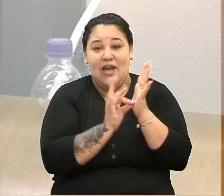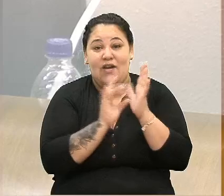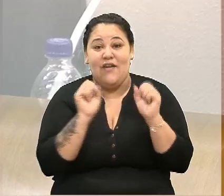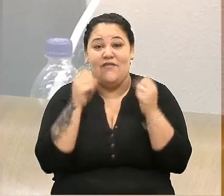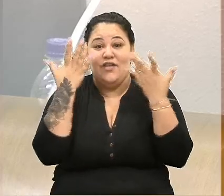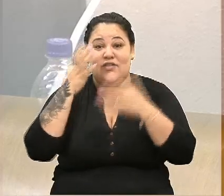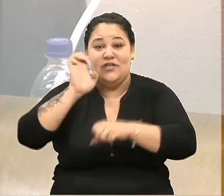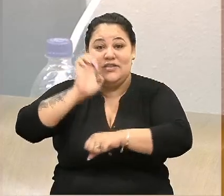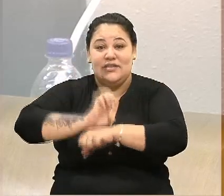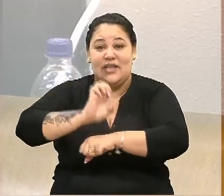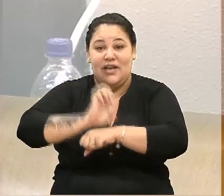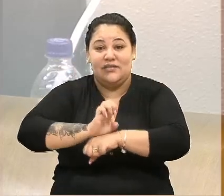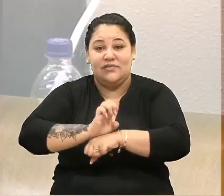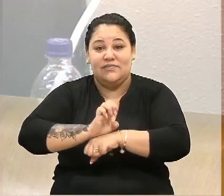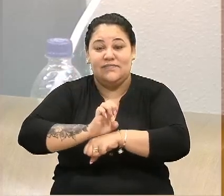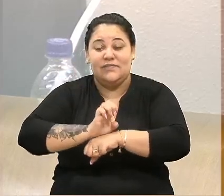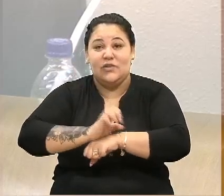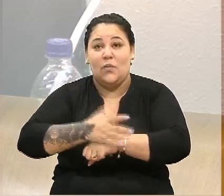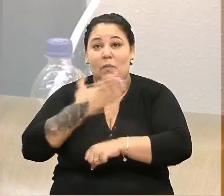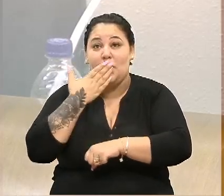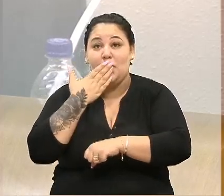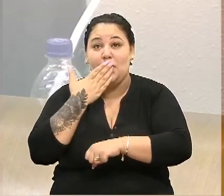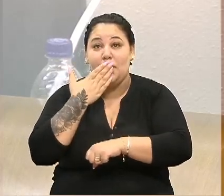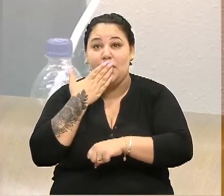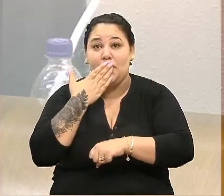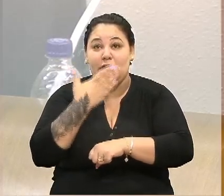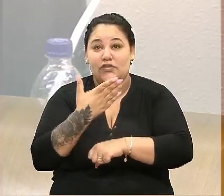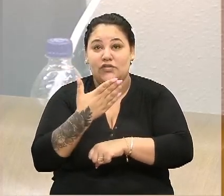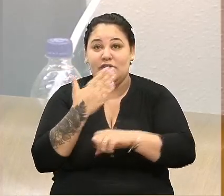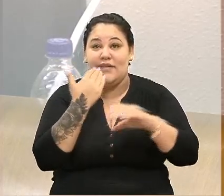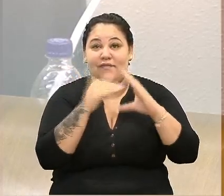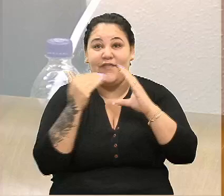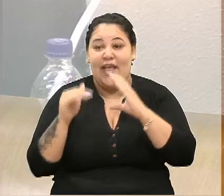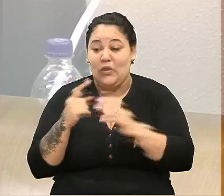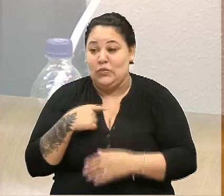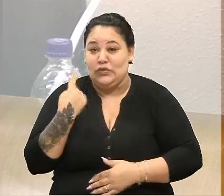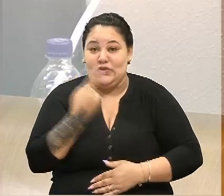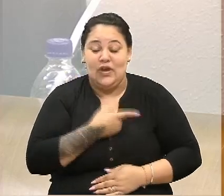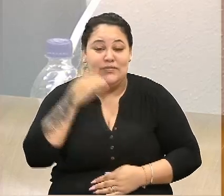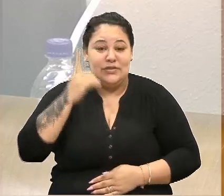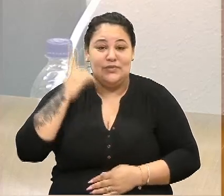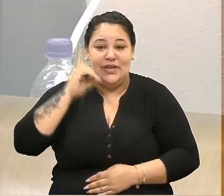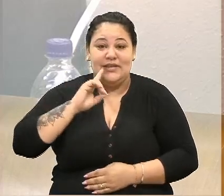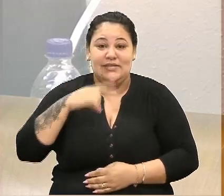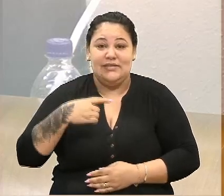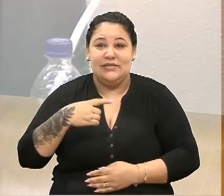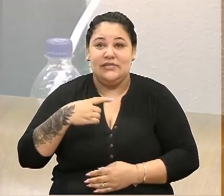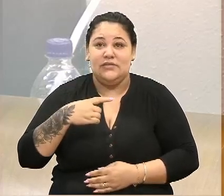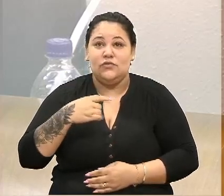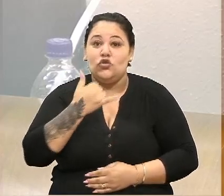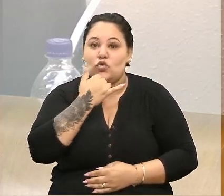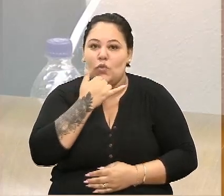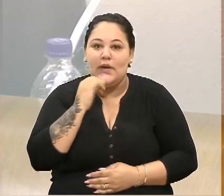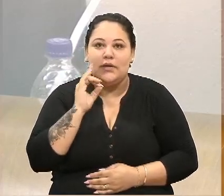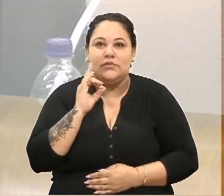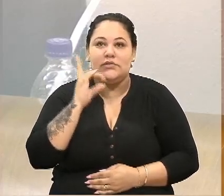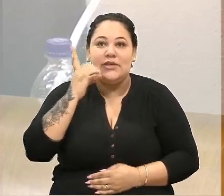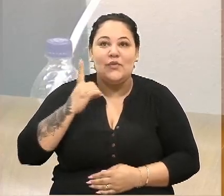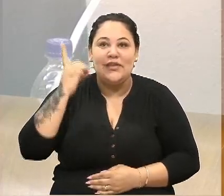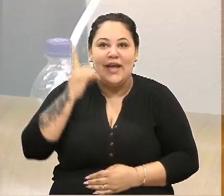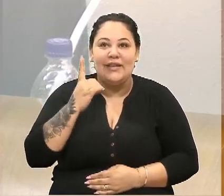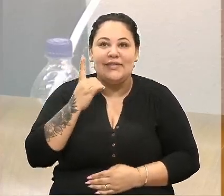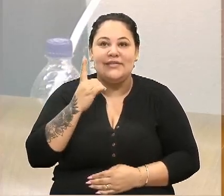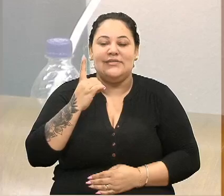a partir de uma solicitação encaminhada por nós aqui para a deputada estadual delegada Nadine. O Sálvia que acontece